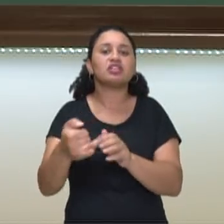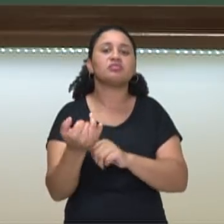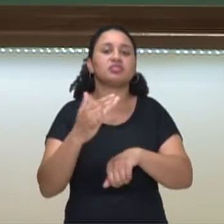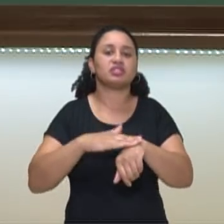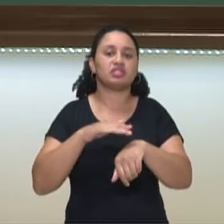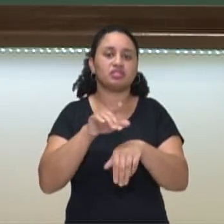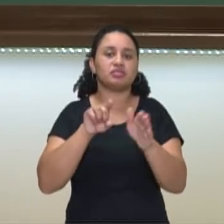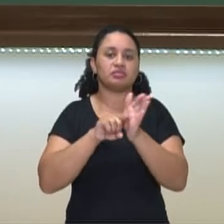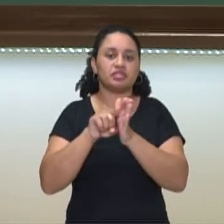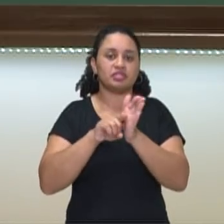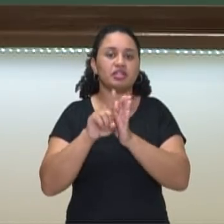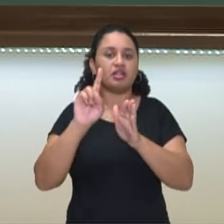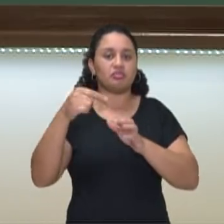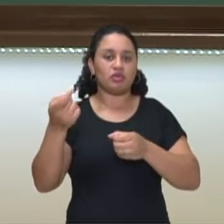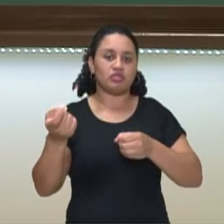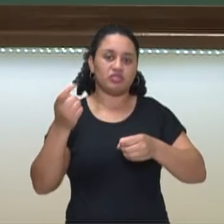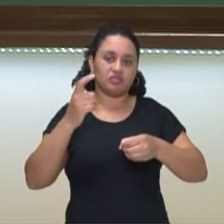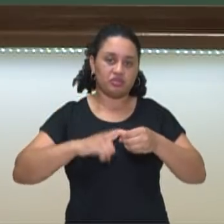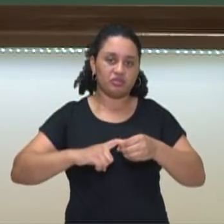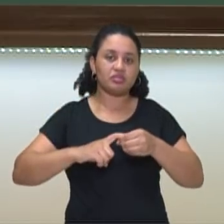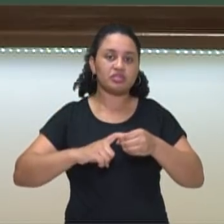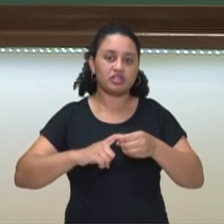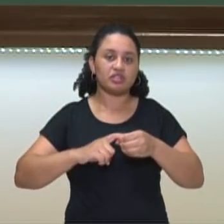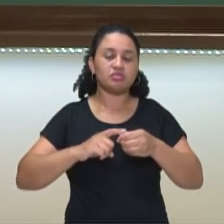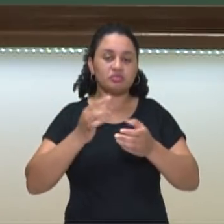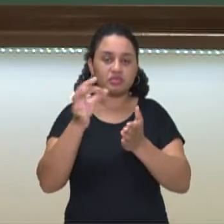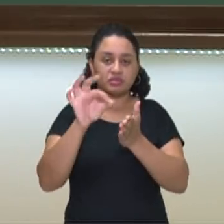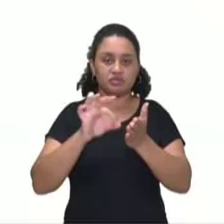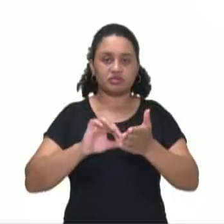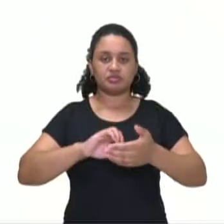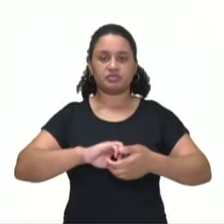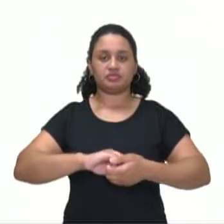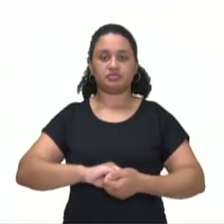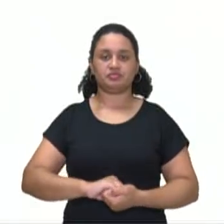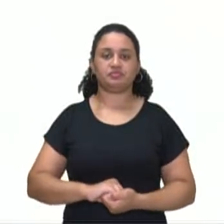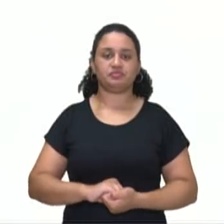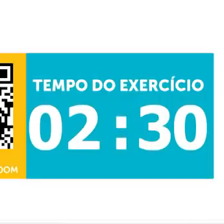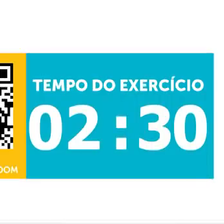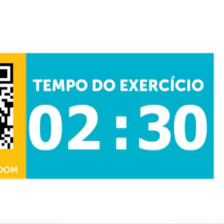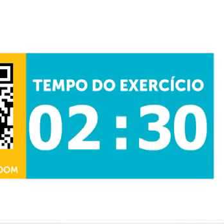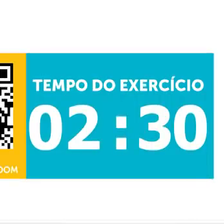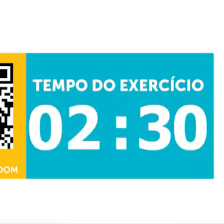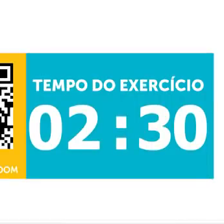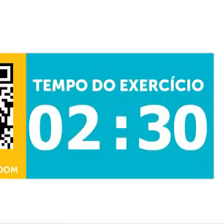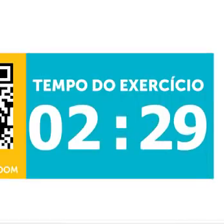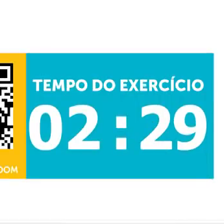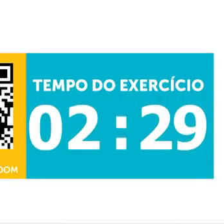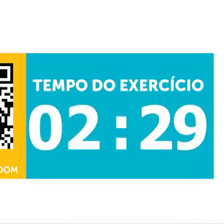pesquisa. Voltamos daqui a uns minutos com a correção.